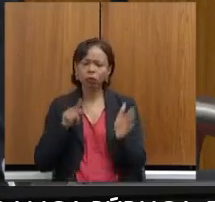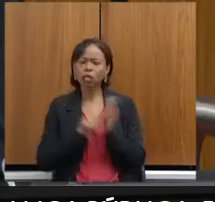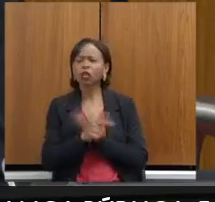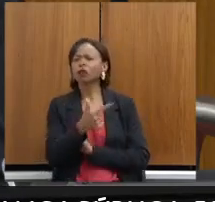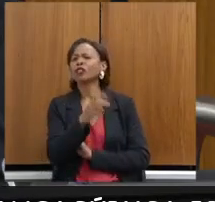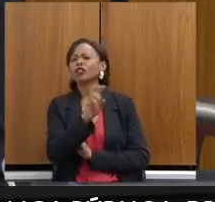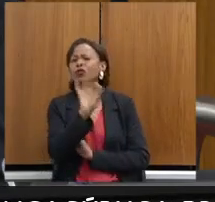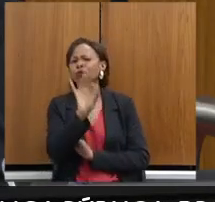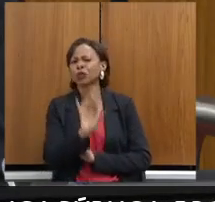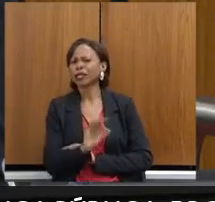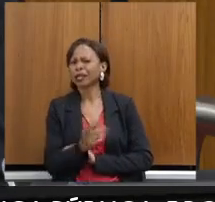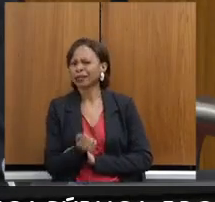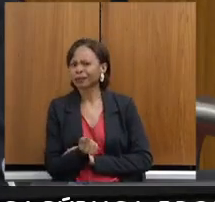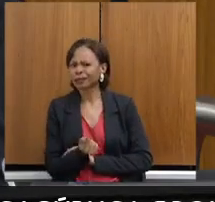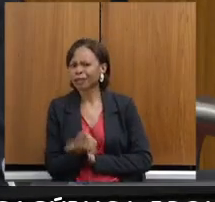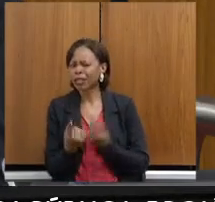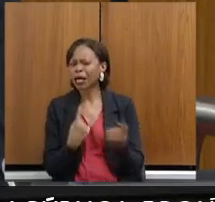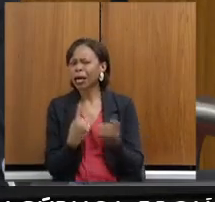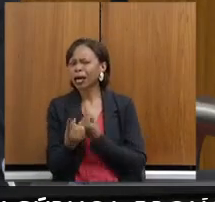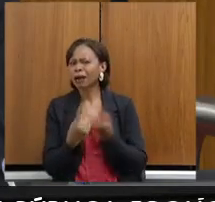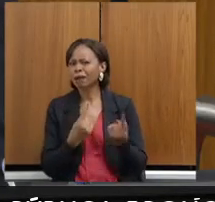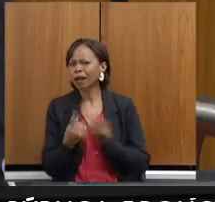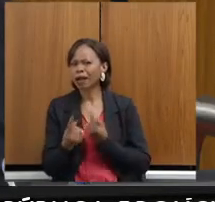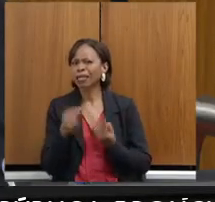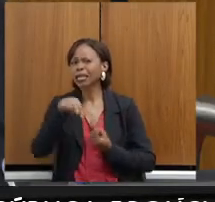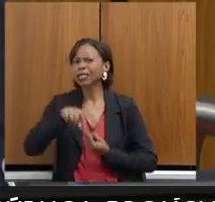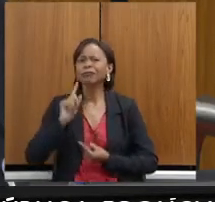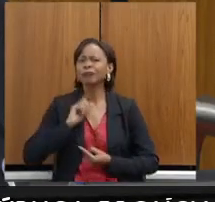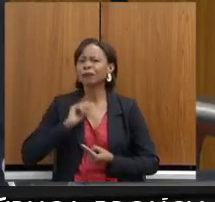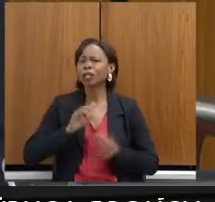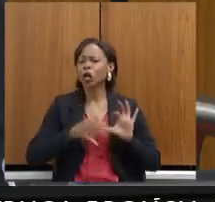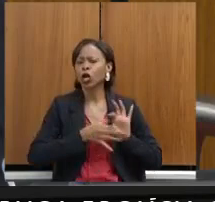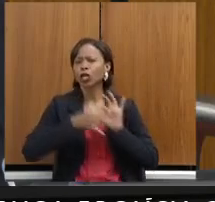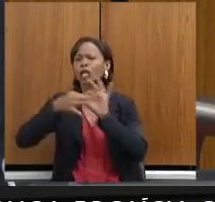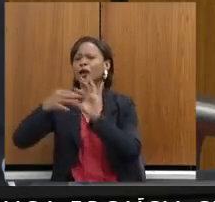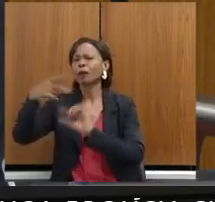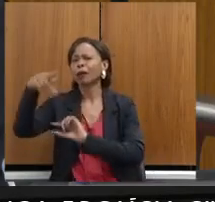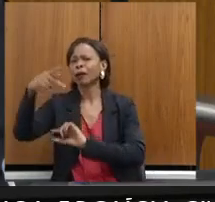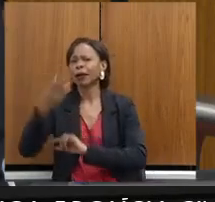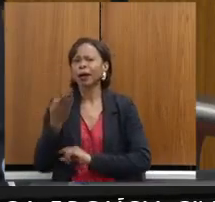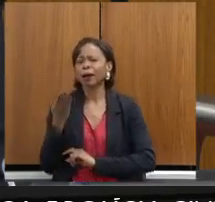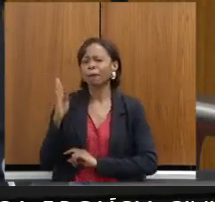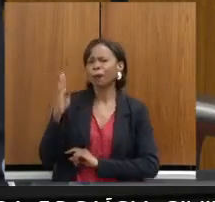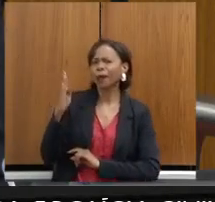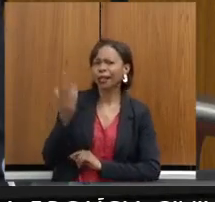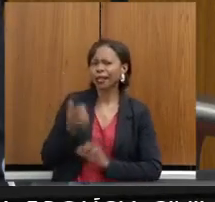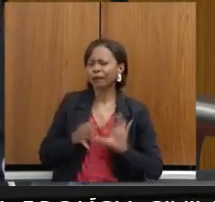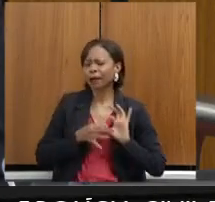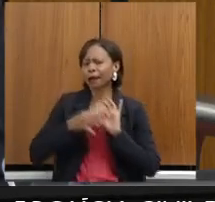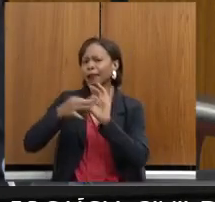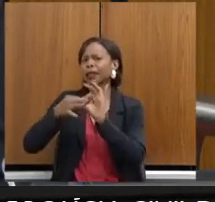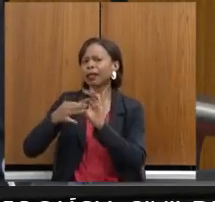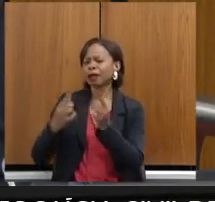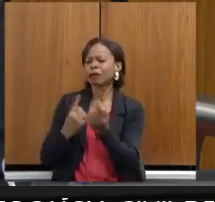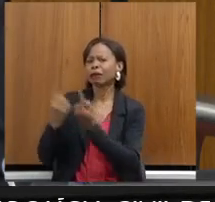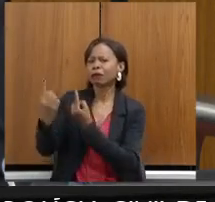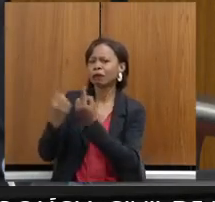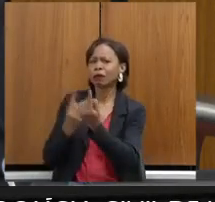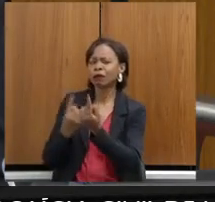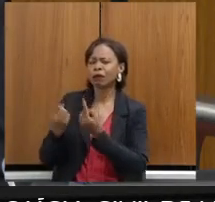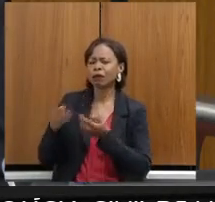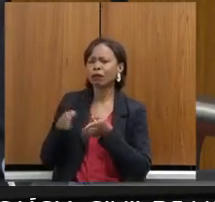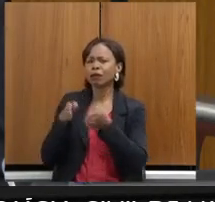Federal dentro do estado que liga com Paraguai liga com a Bolívia liga com todos os lugares